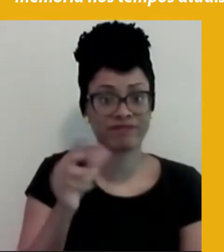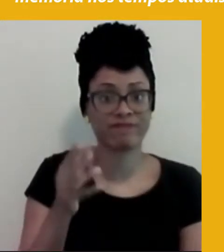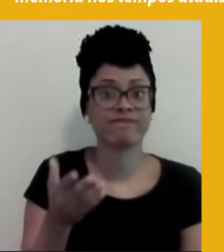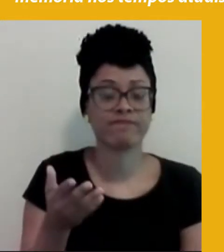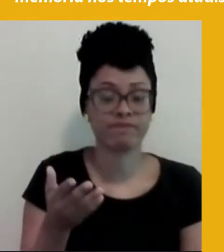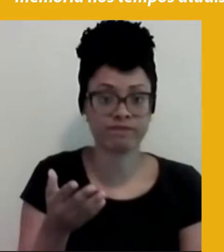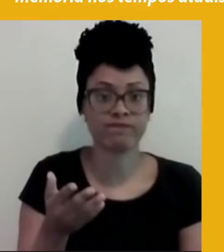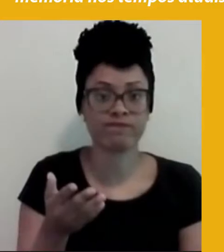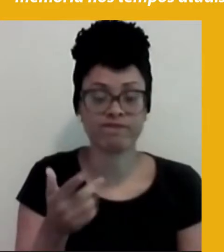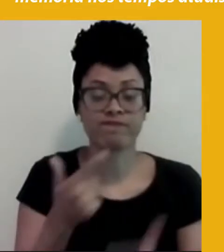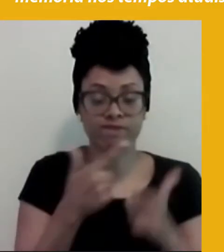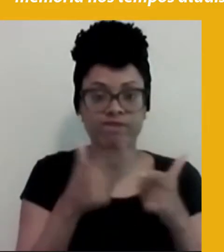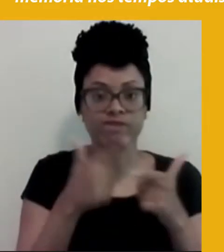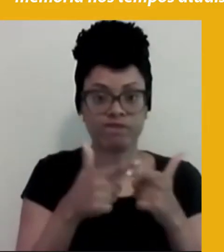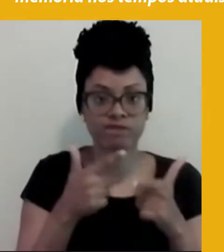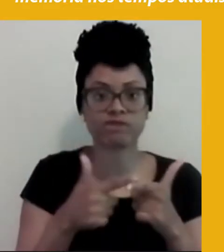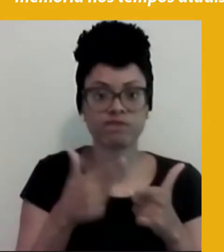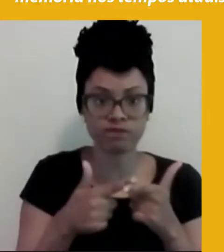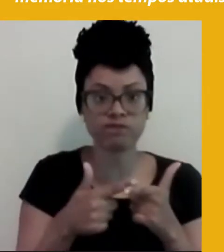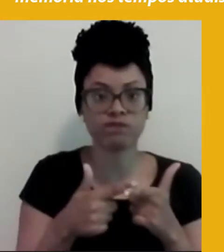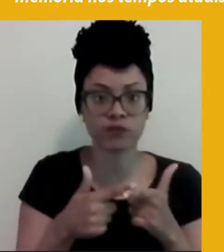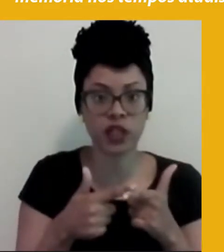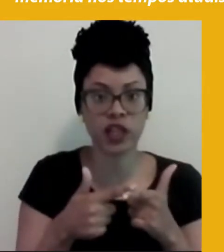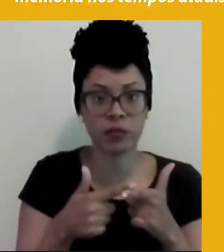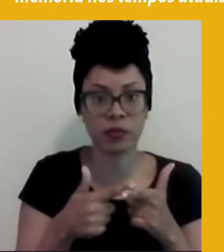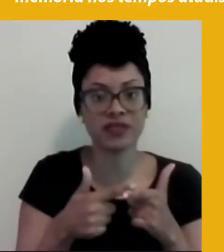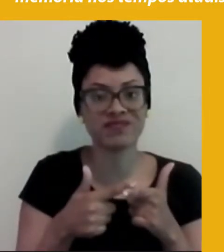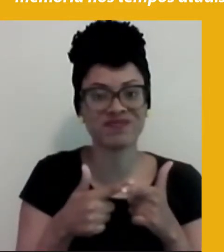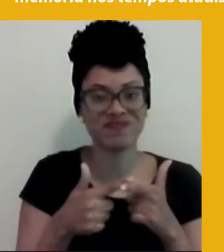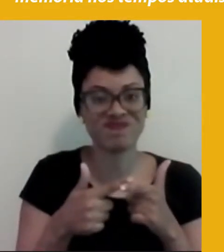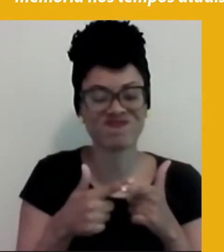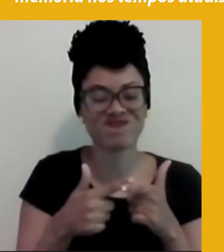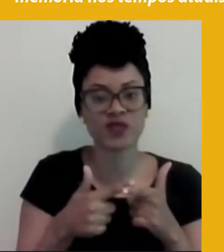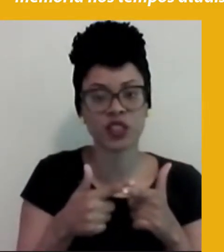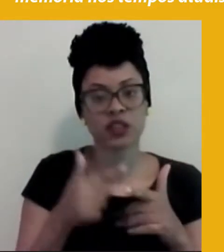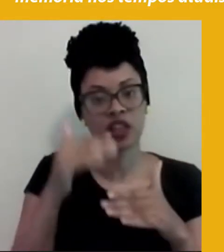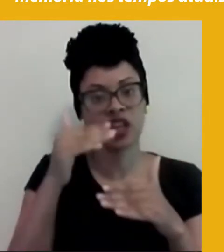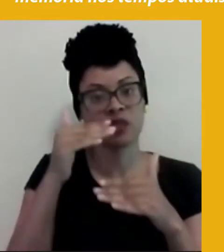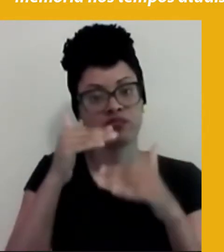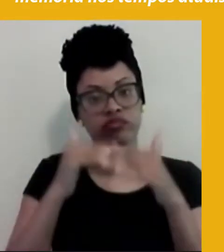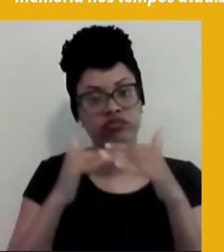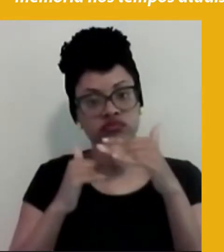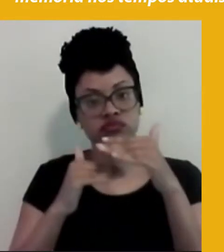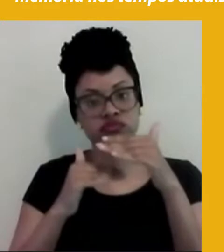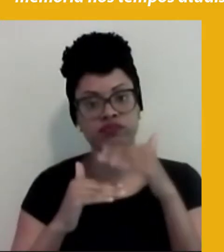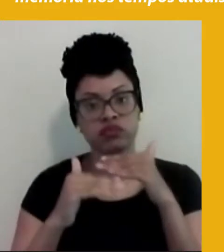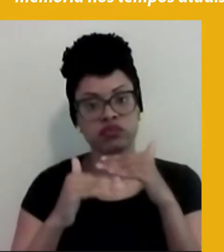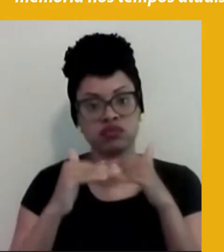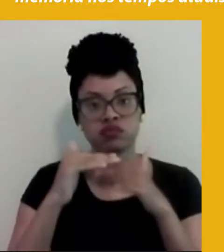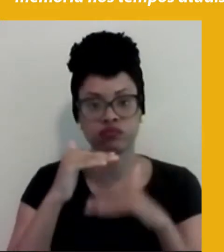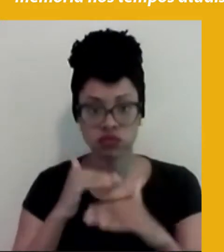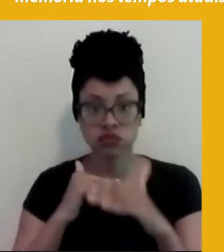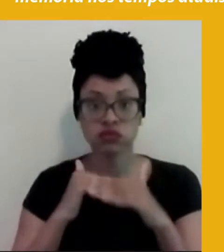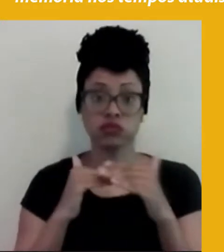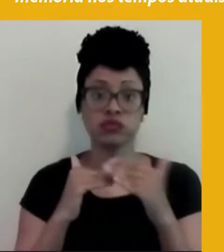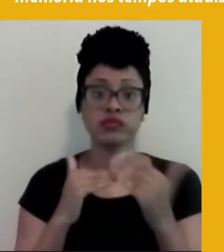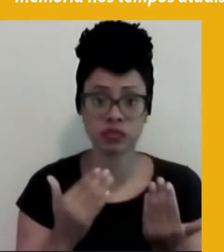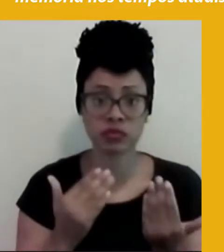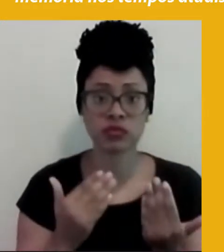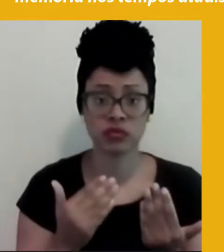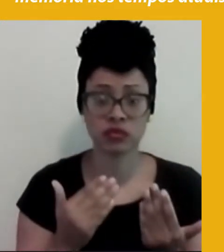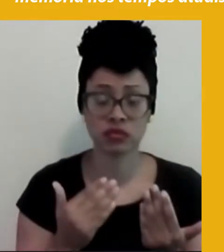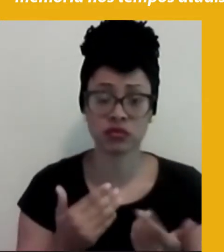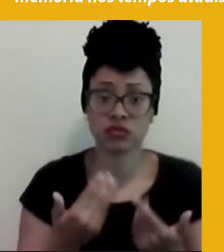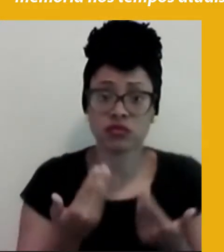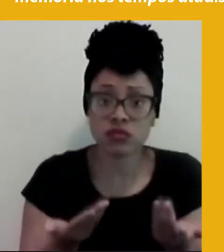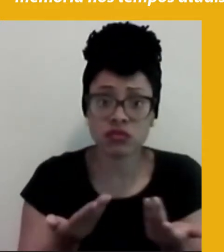Então, a gente tem um movimento de desconstrução do país. E isso a gente tem que compreender como sendo um problema de uma